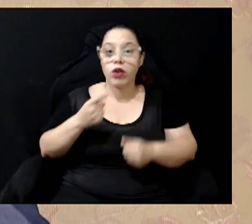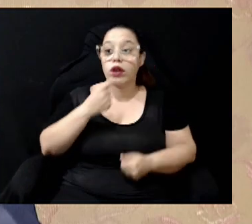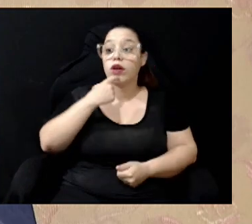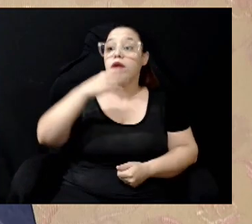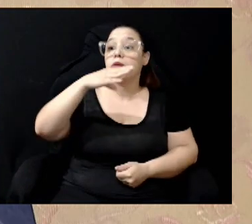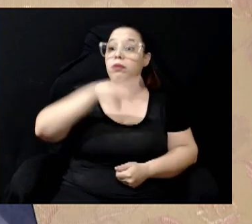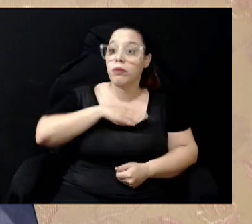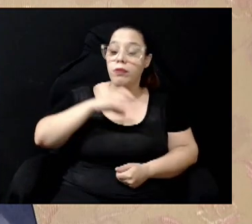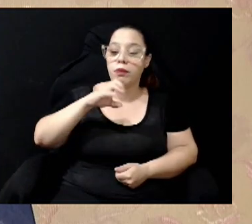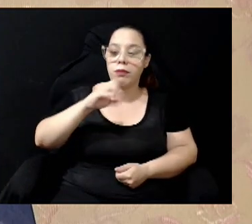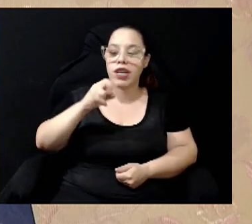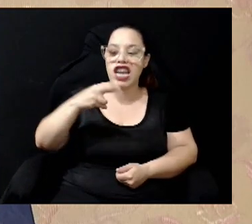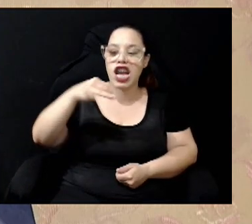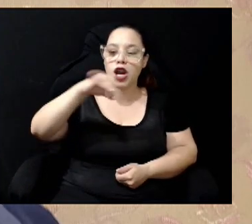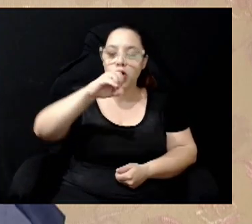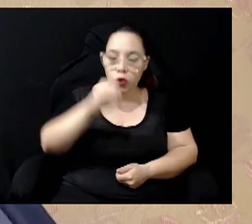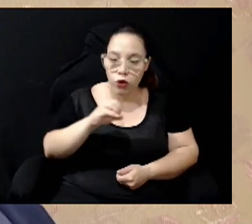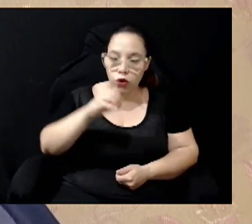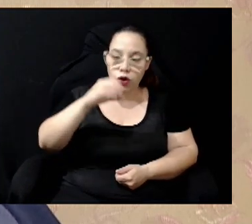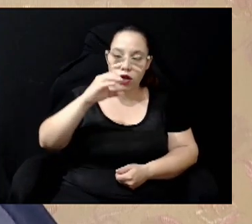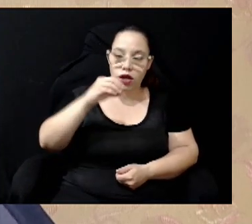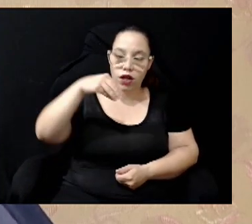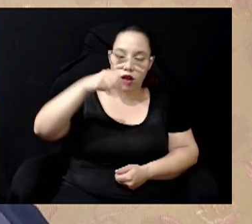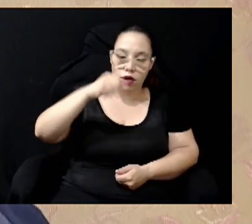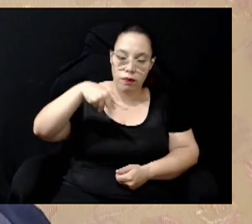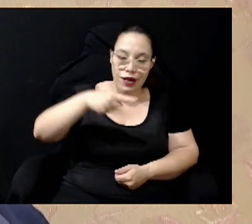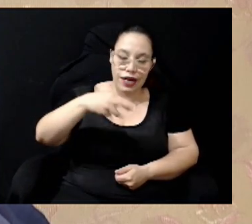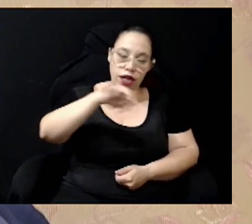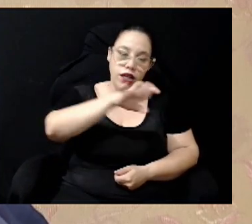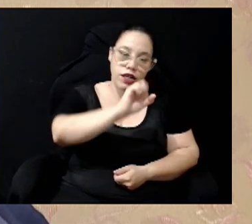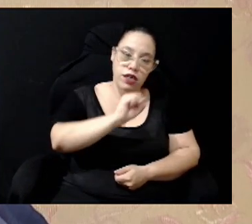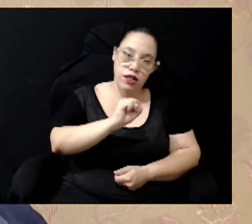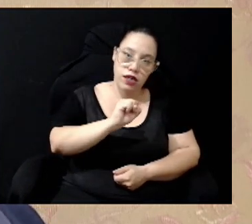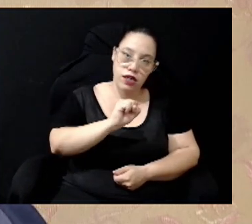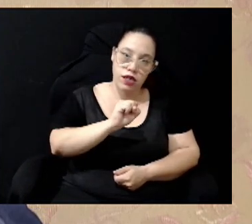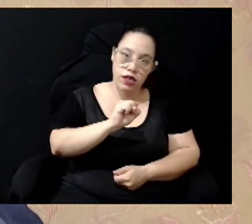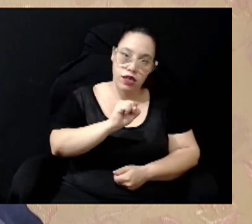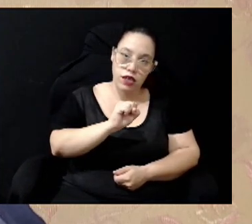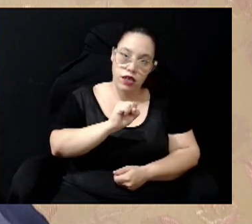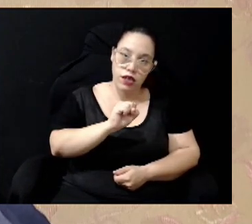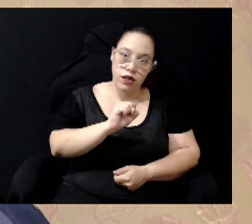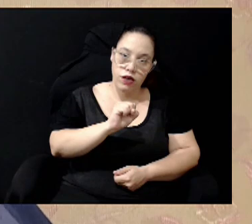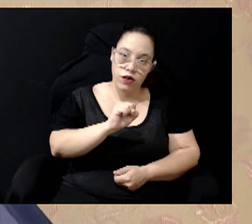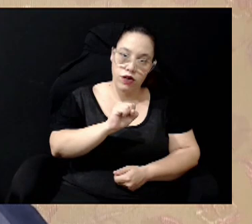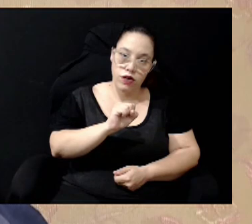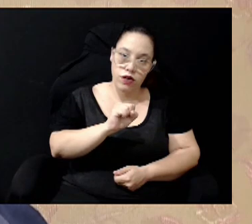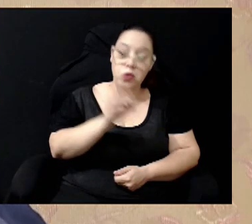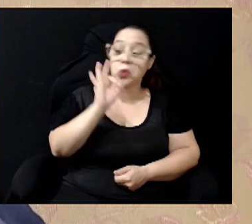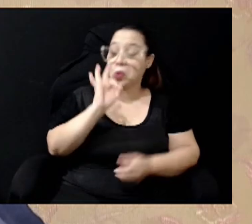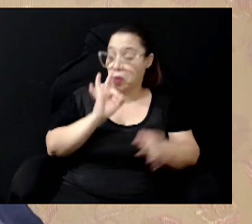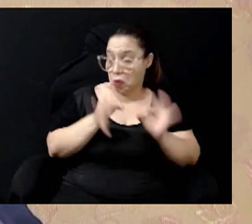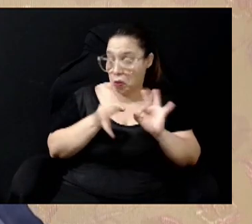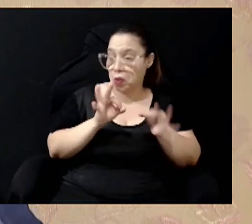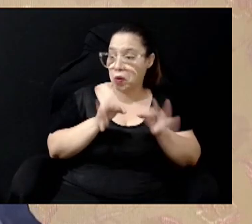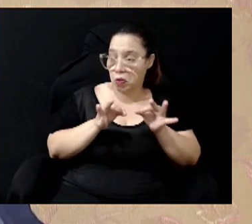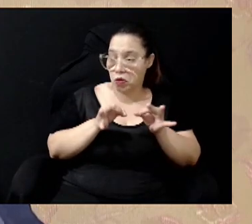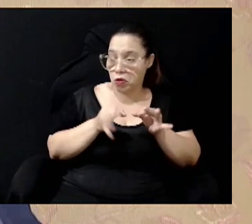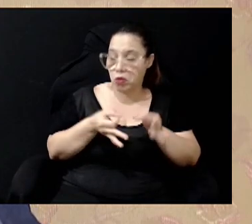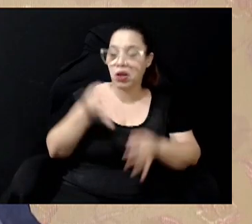Então, campinense é um nome mais coerente, mais justo, mais correto,